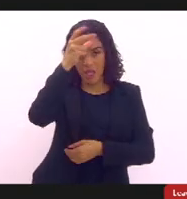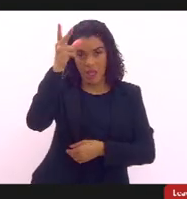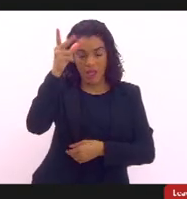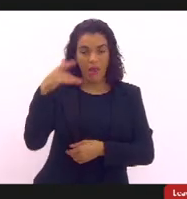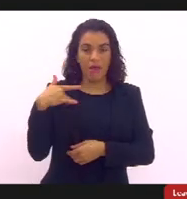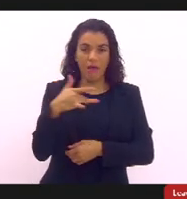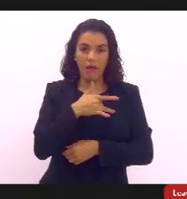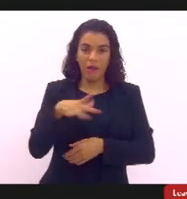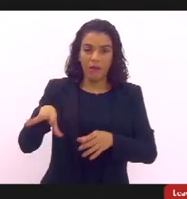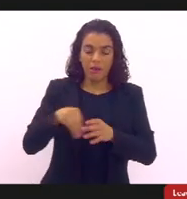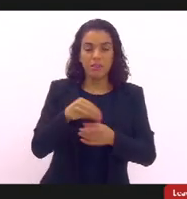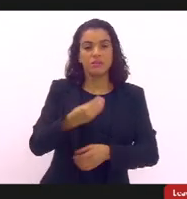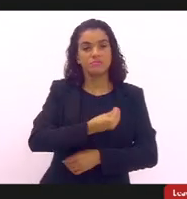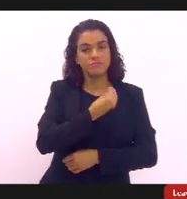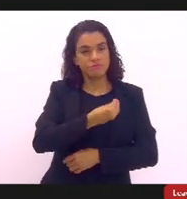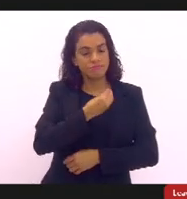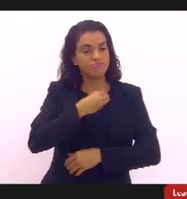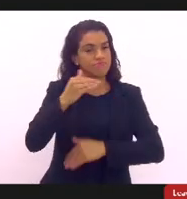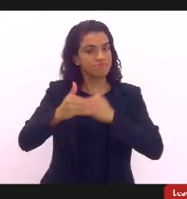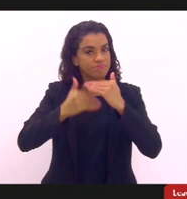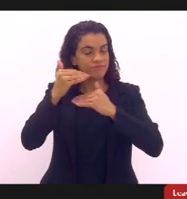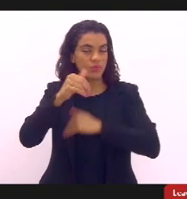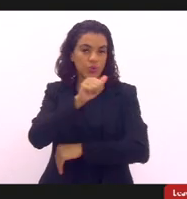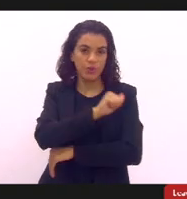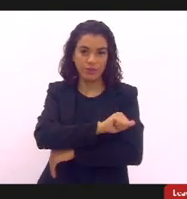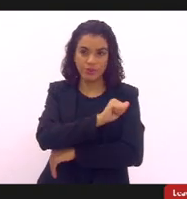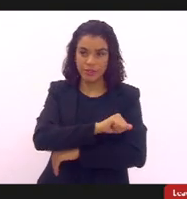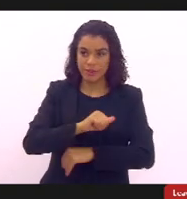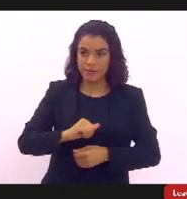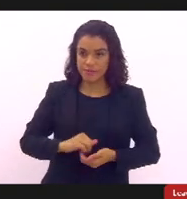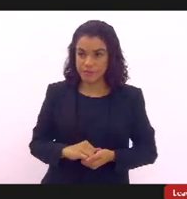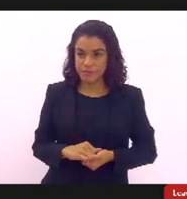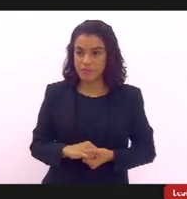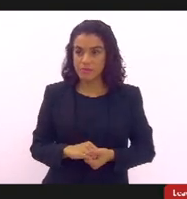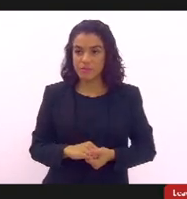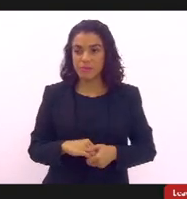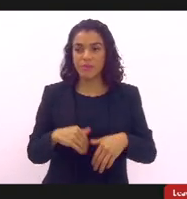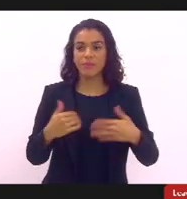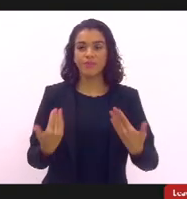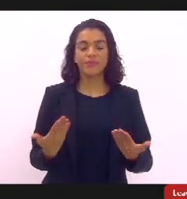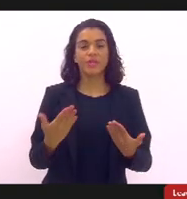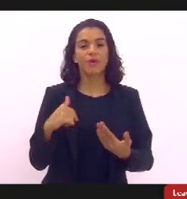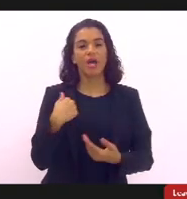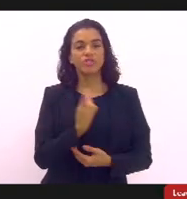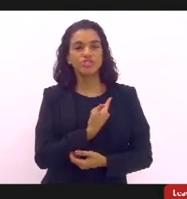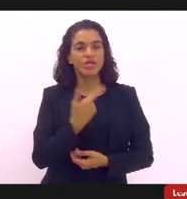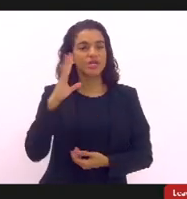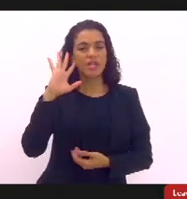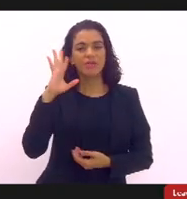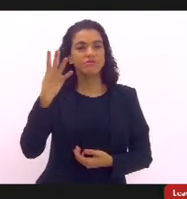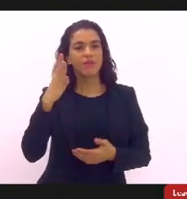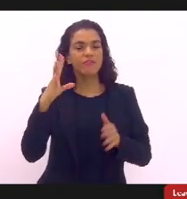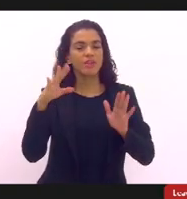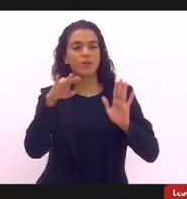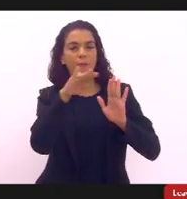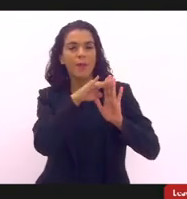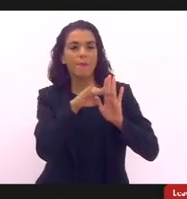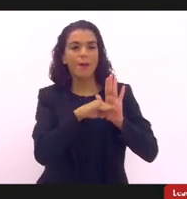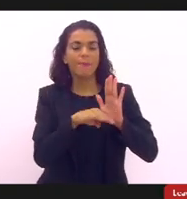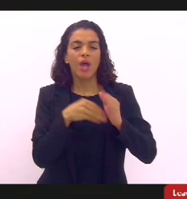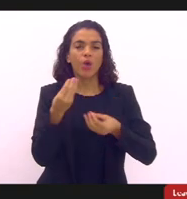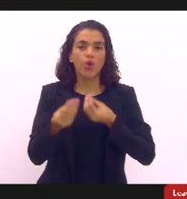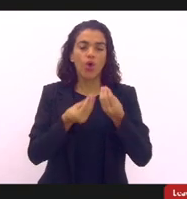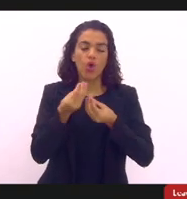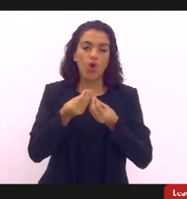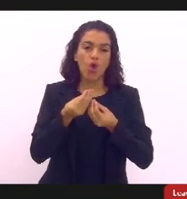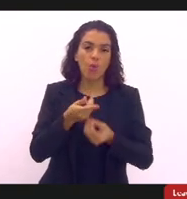também participou muito dessas construções, né, do Rio de Janeiro. E, então, nós estamos definindo como é que se dará essa